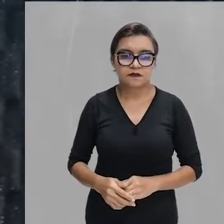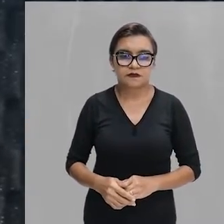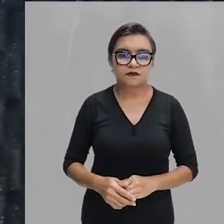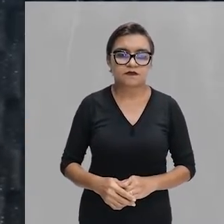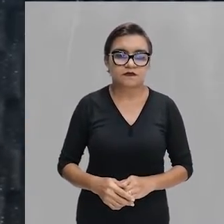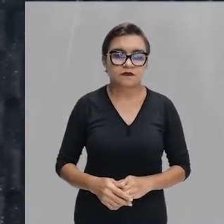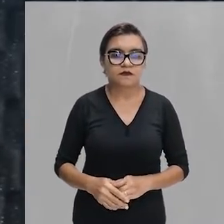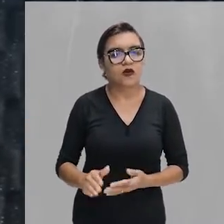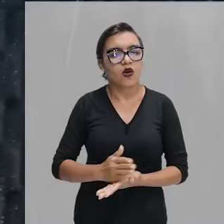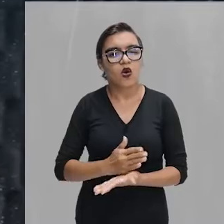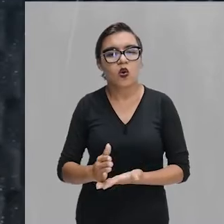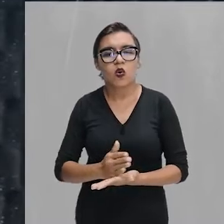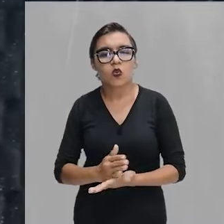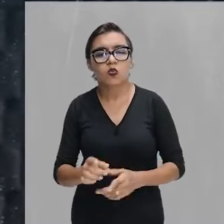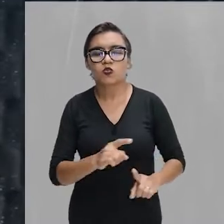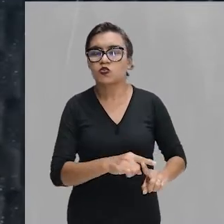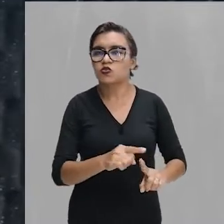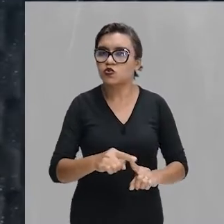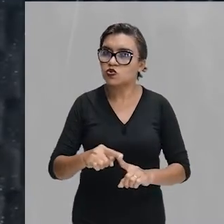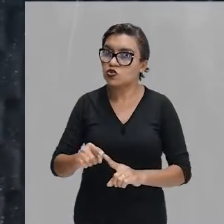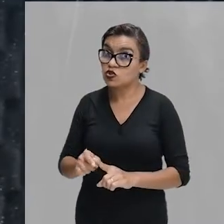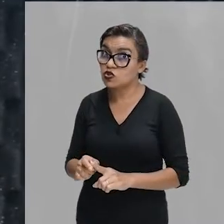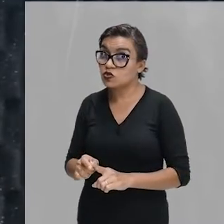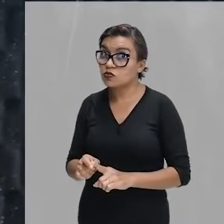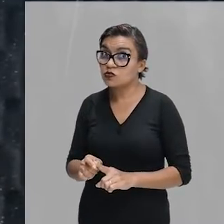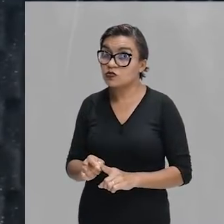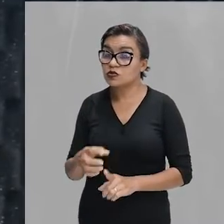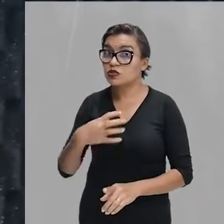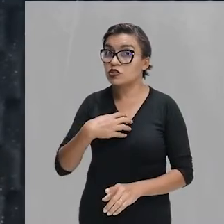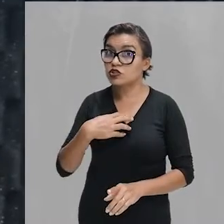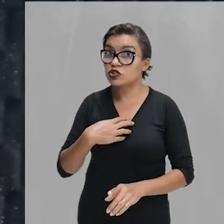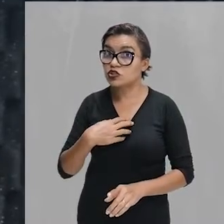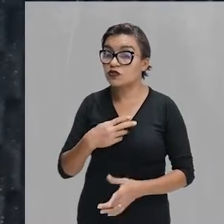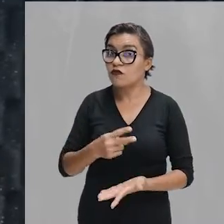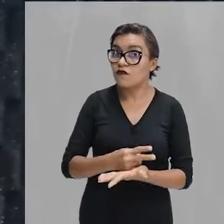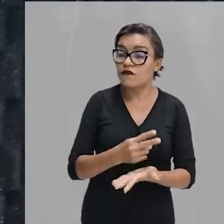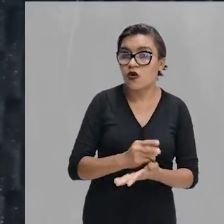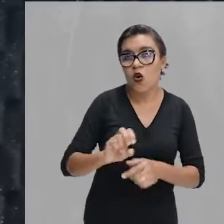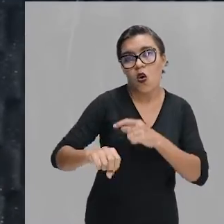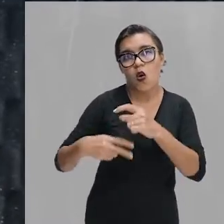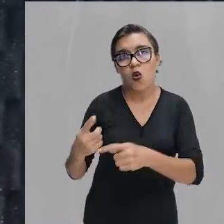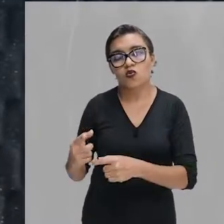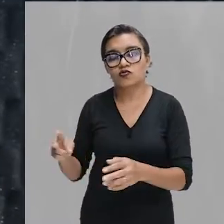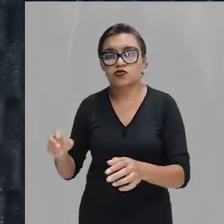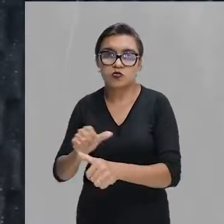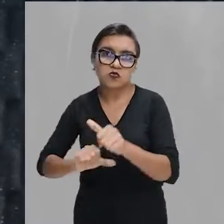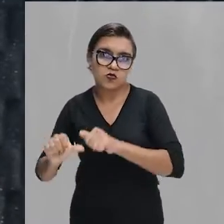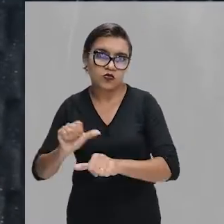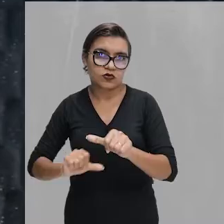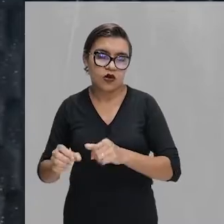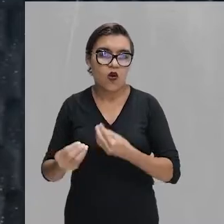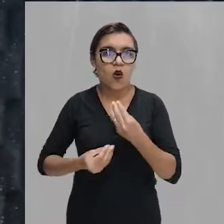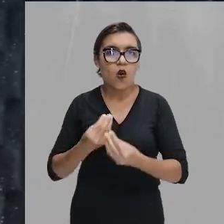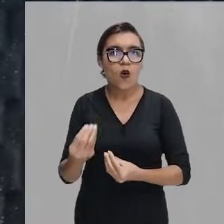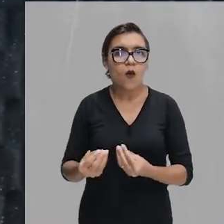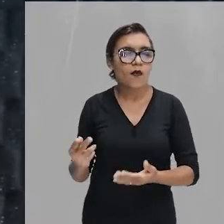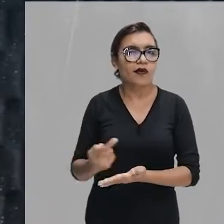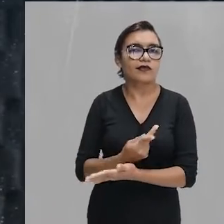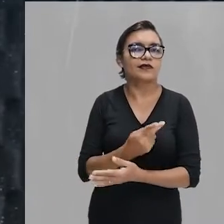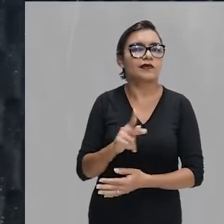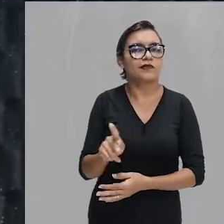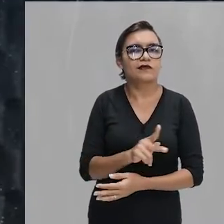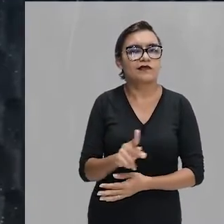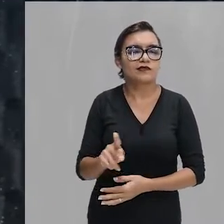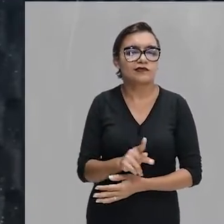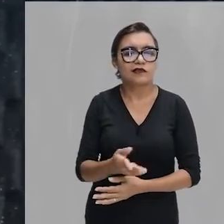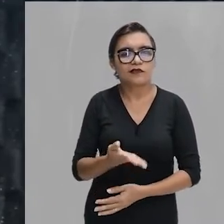não. Em alguns casos, o sentido permanece, mas em outros, o significado pode ser alterado. Como é que acontece isso,